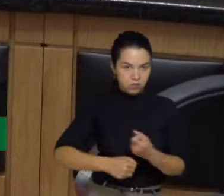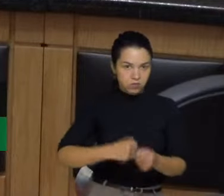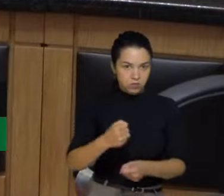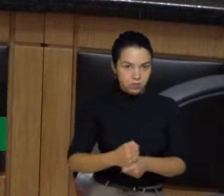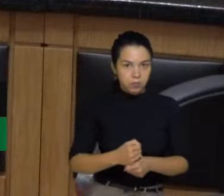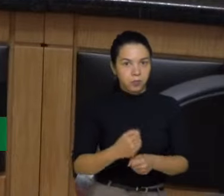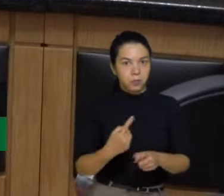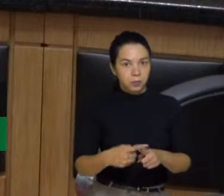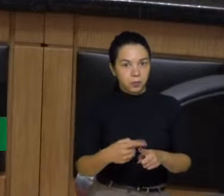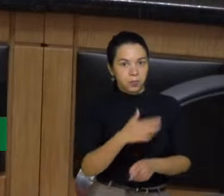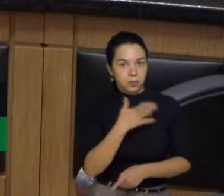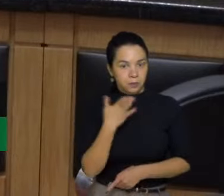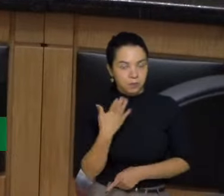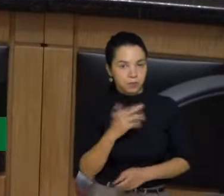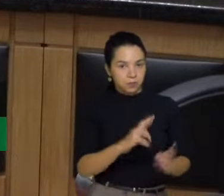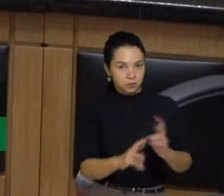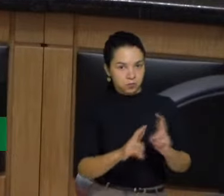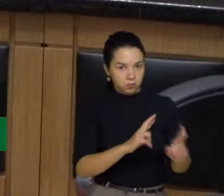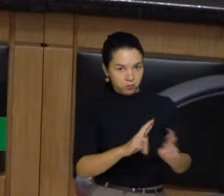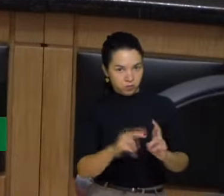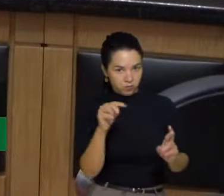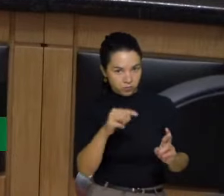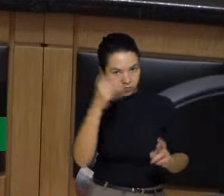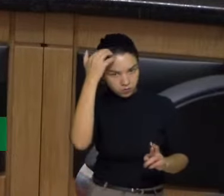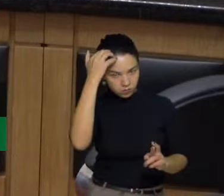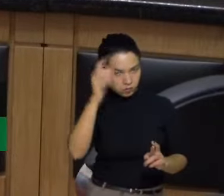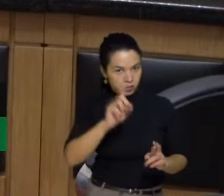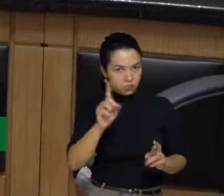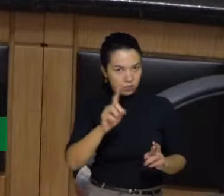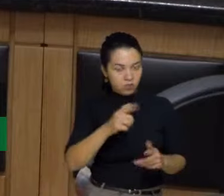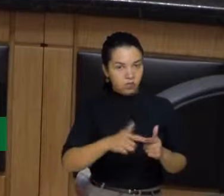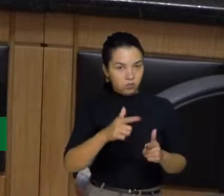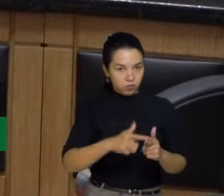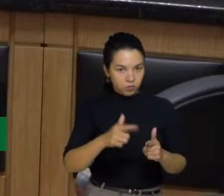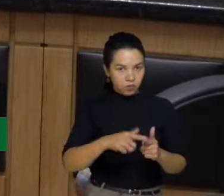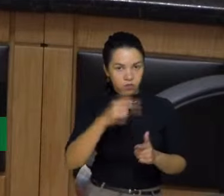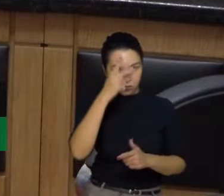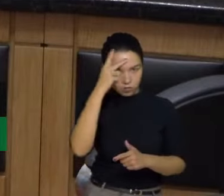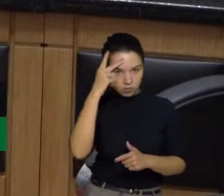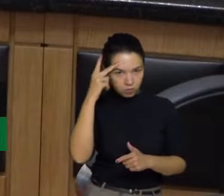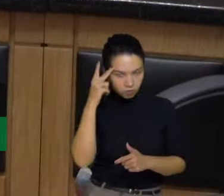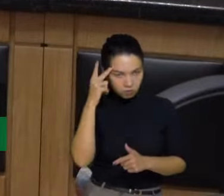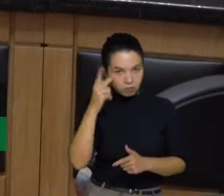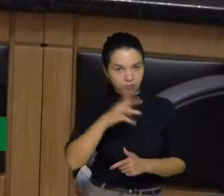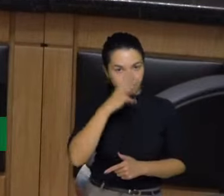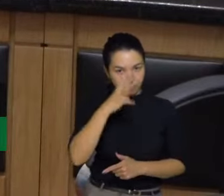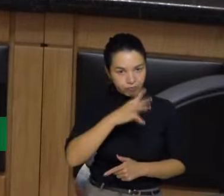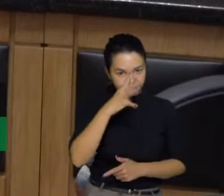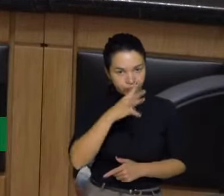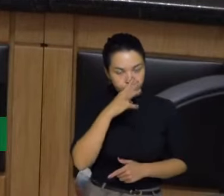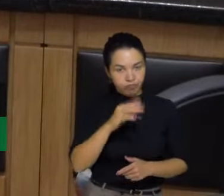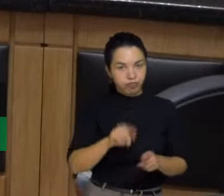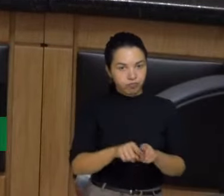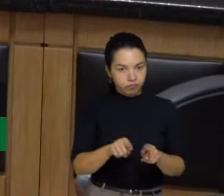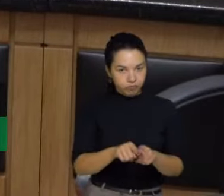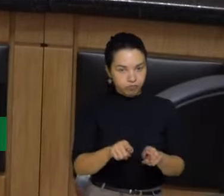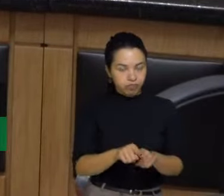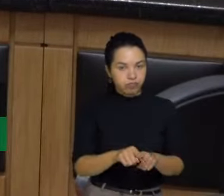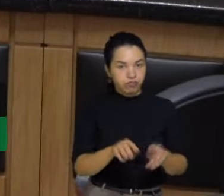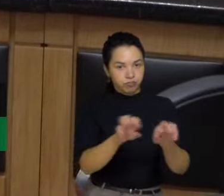rodovia. A rodovia não tem culpa. O problema é a imprudência e a falta de equipamentos estruturais para que